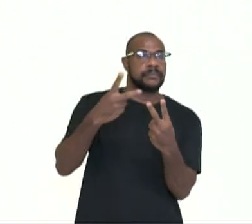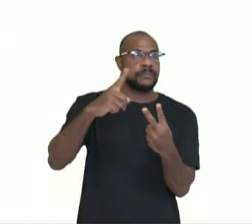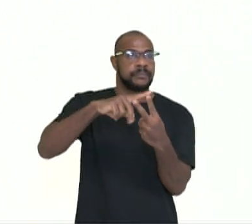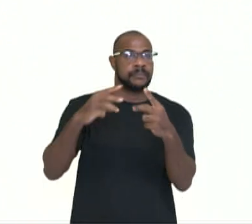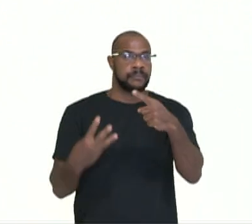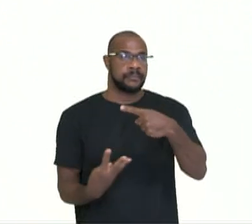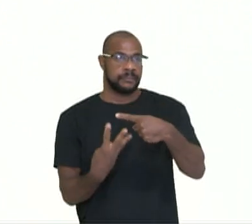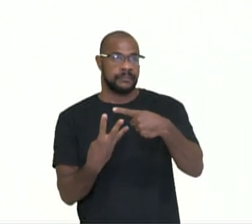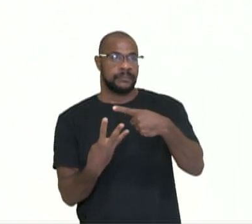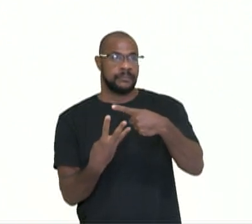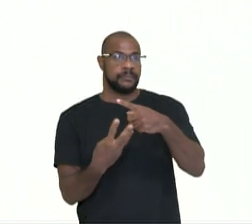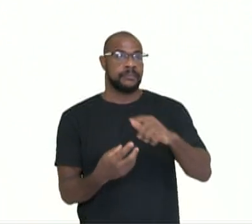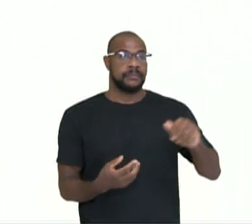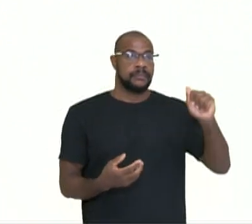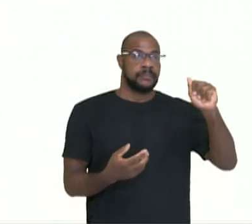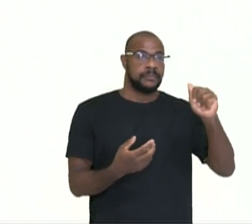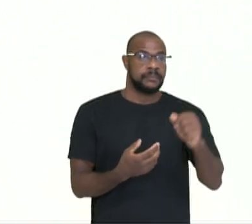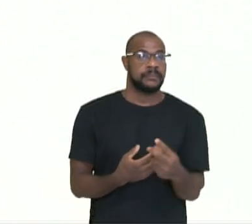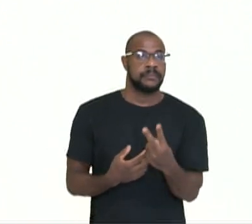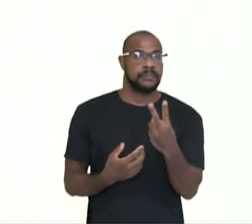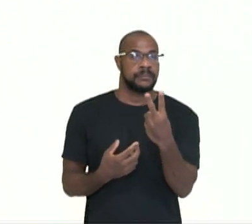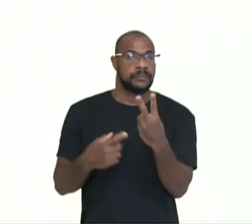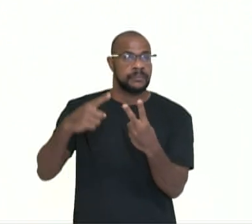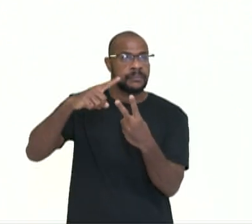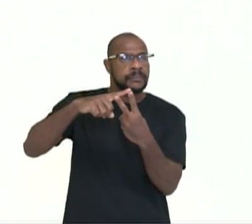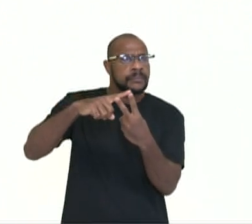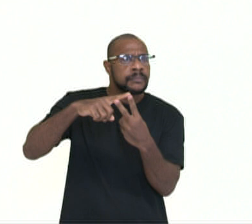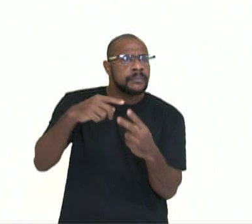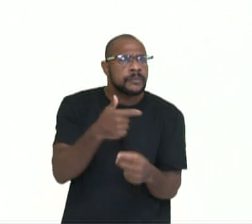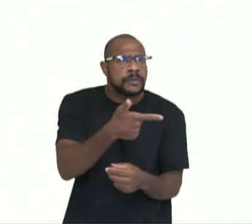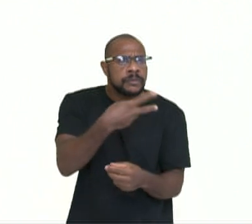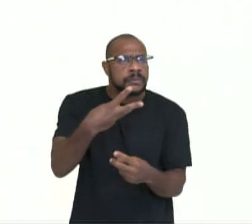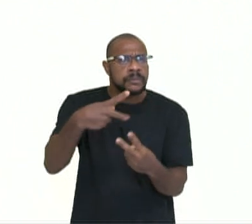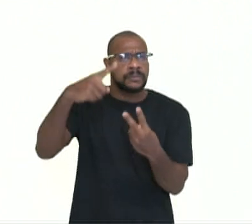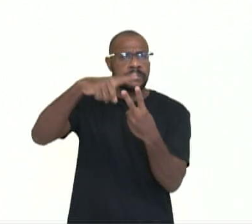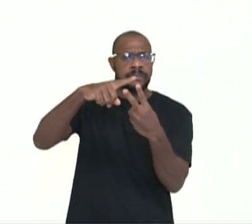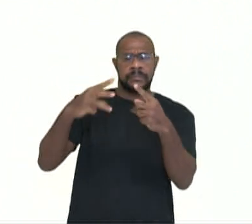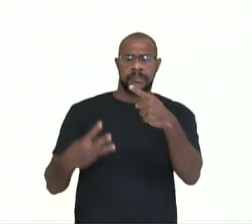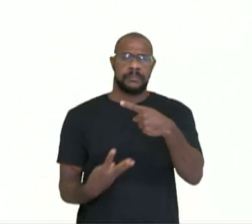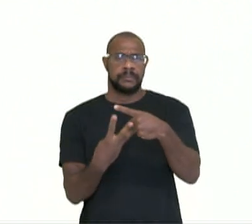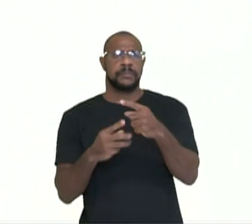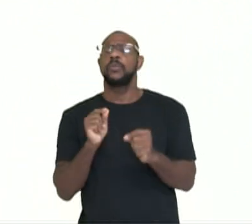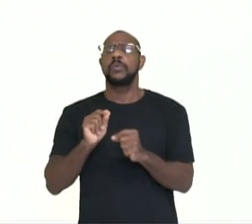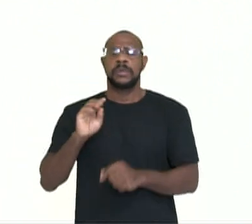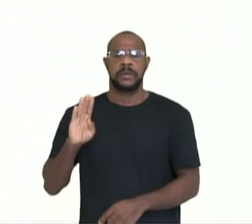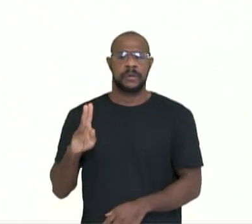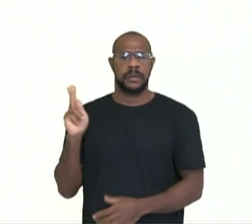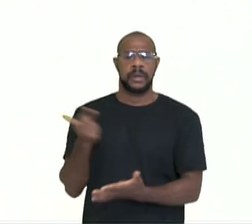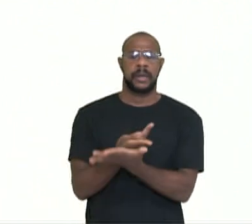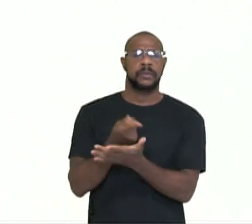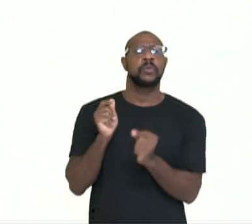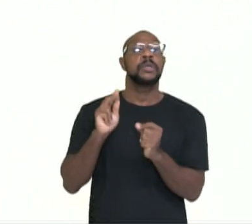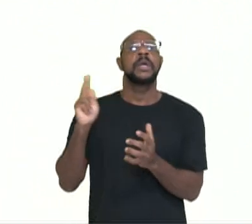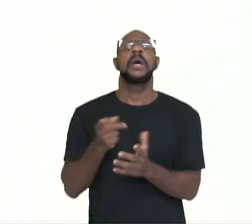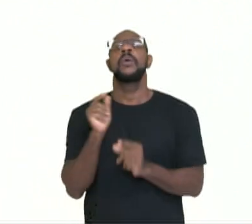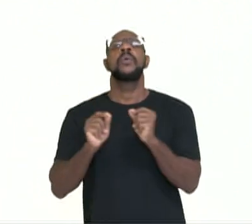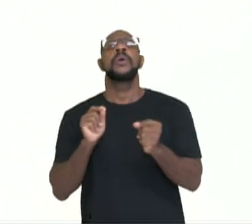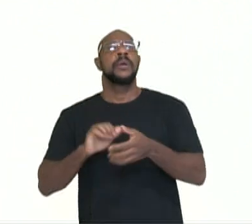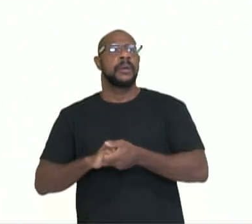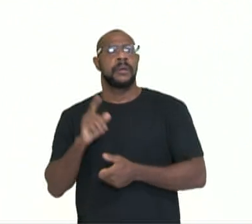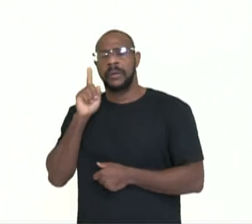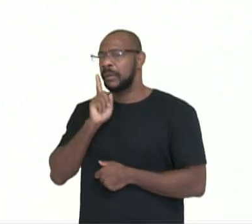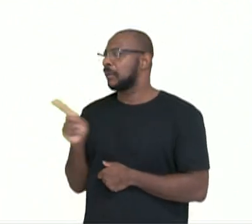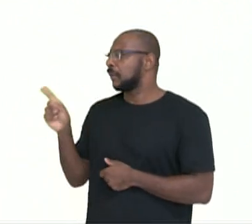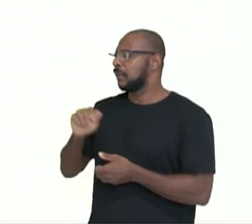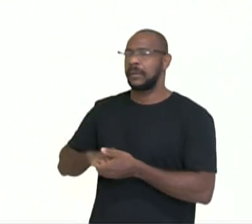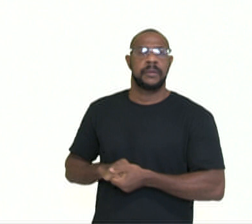tá? Então, desse quiz é falso afirmar. Então, você vai ver o que é falso nessa questão, tá? Nós temos a